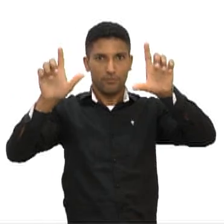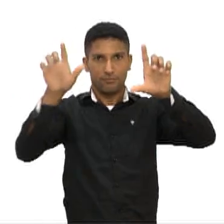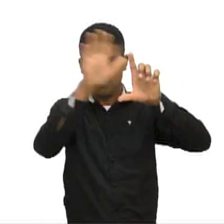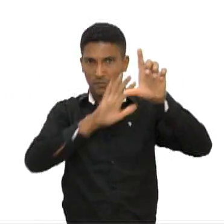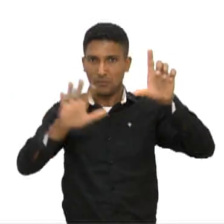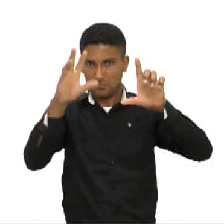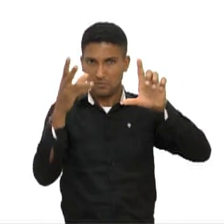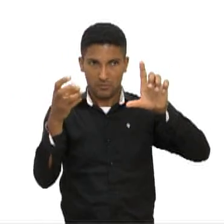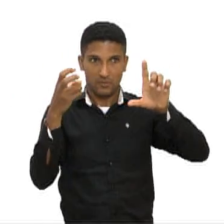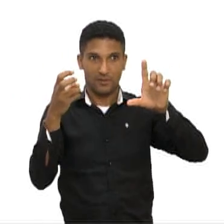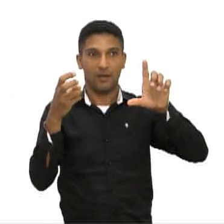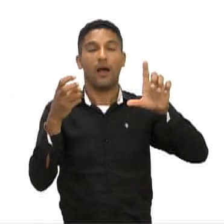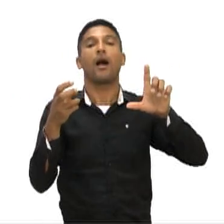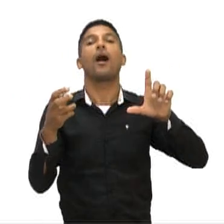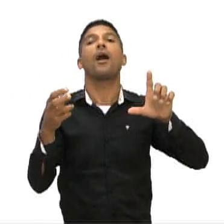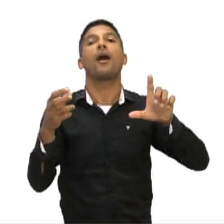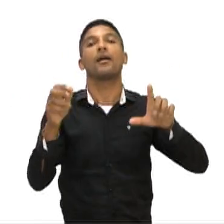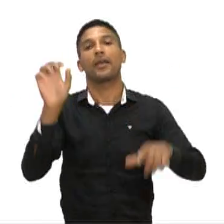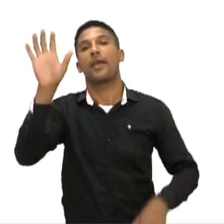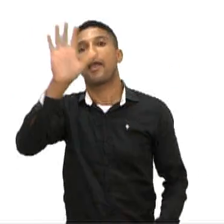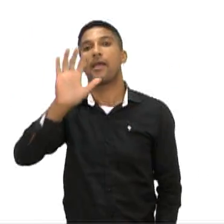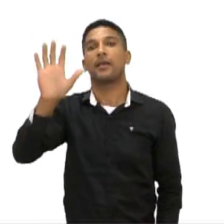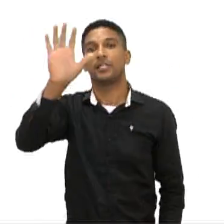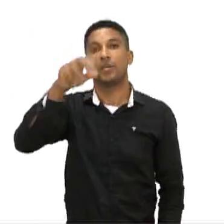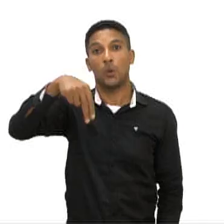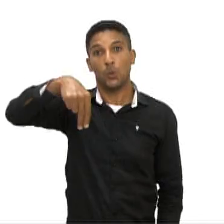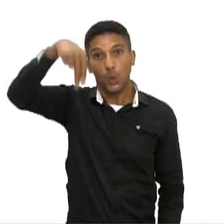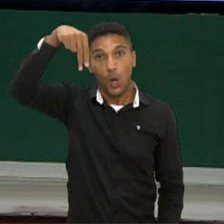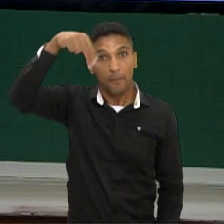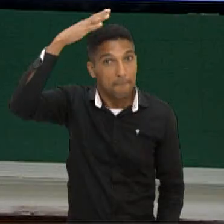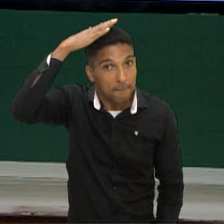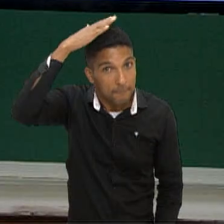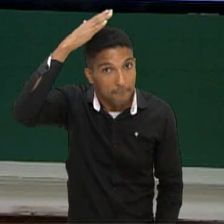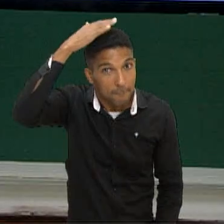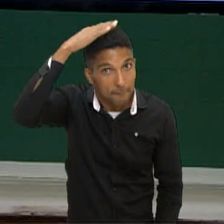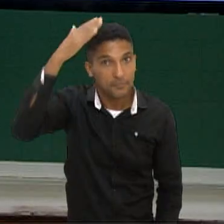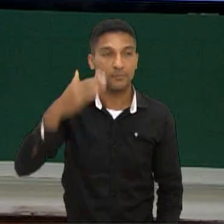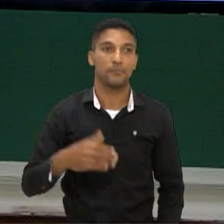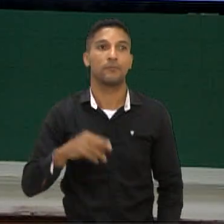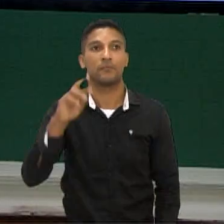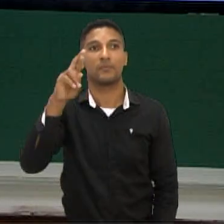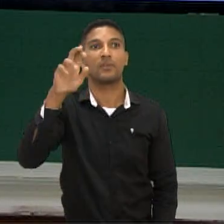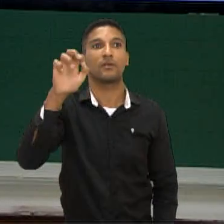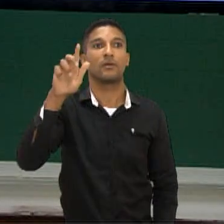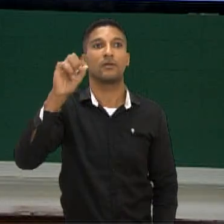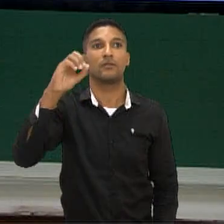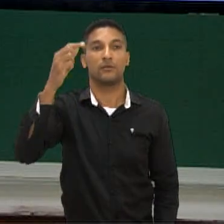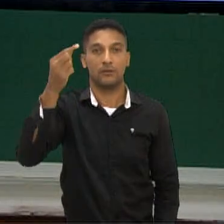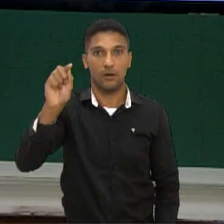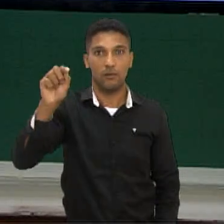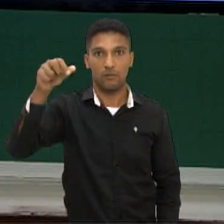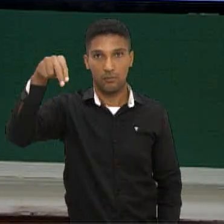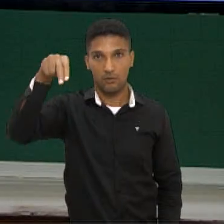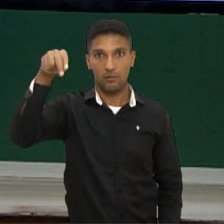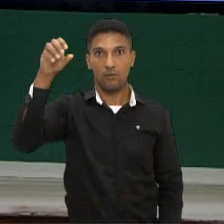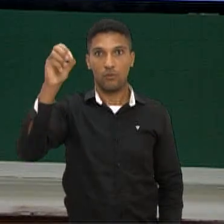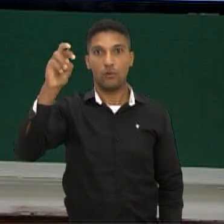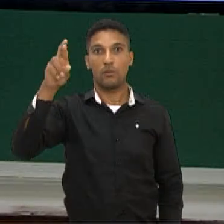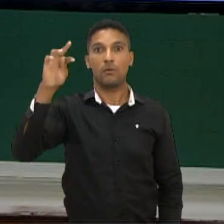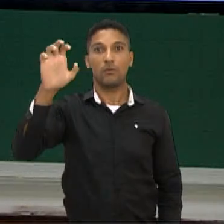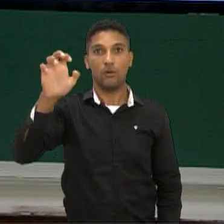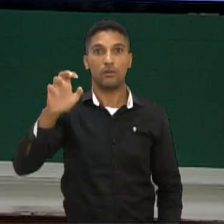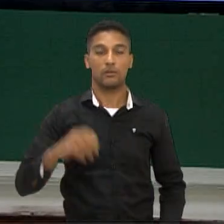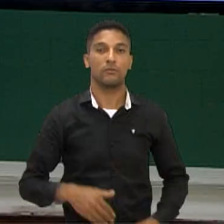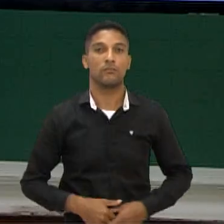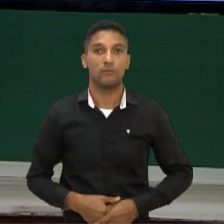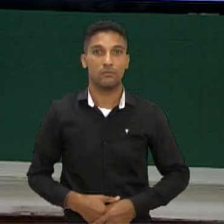a região norte. Aqui tomem muito cuidado para assimilar essa resposta. Aqui nós estamos falando da